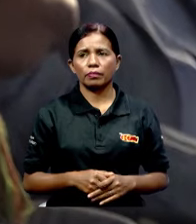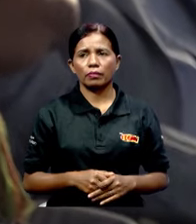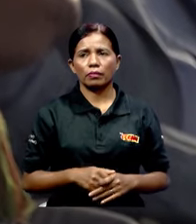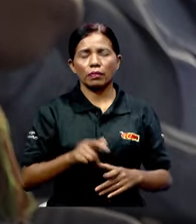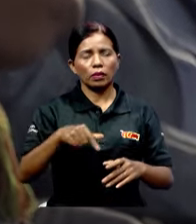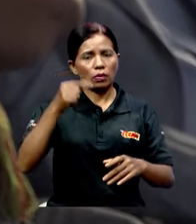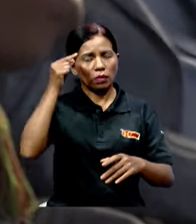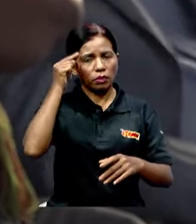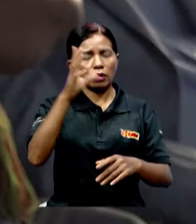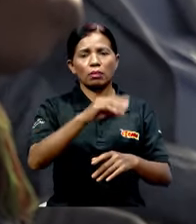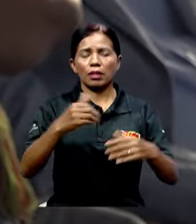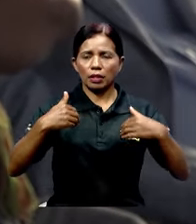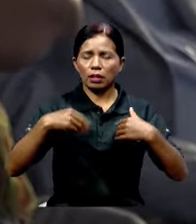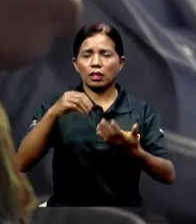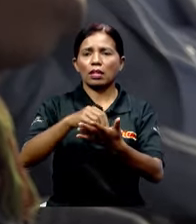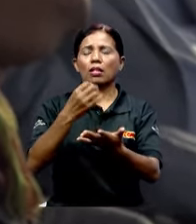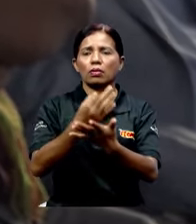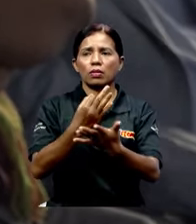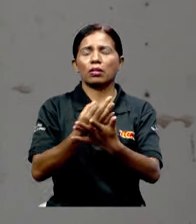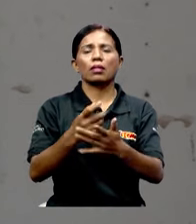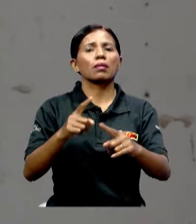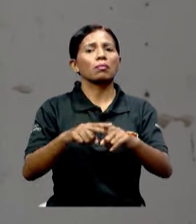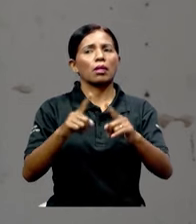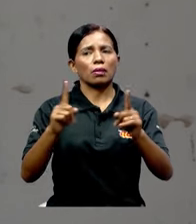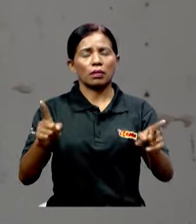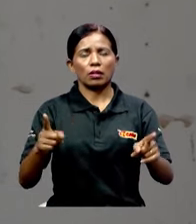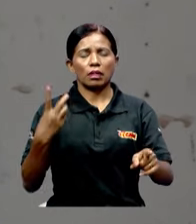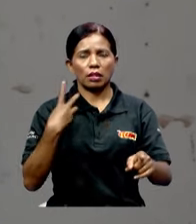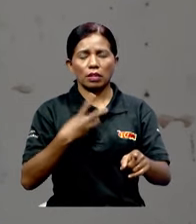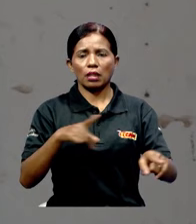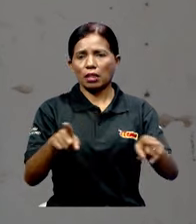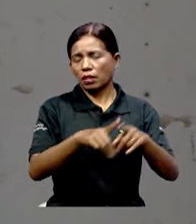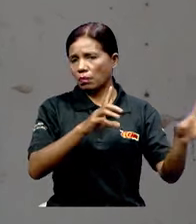Governo maquiosa, mas é implementador,